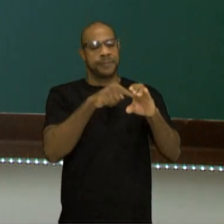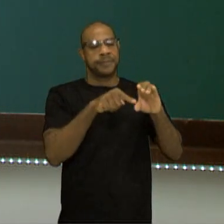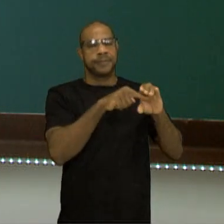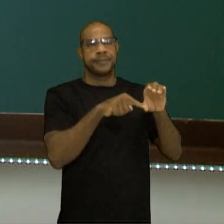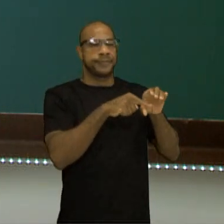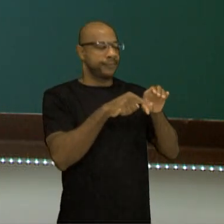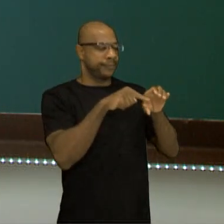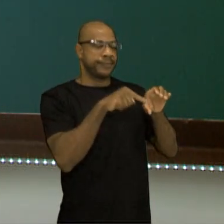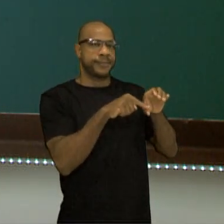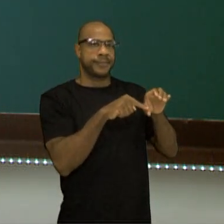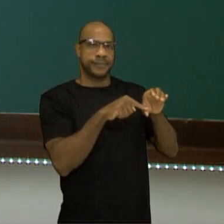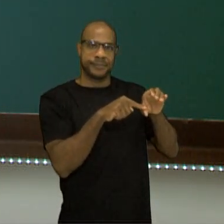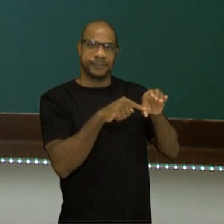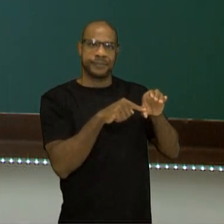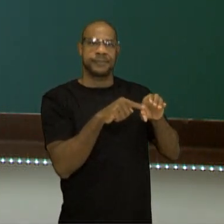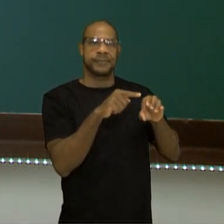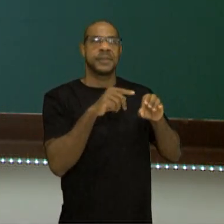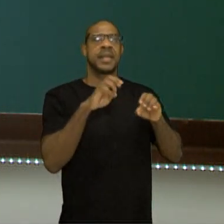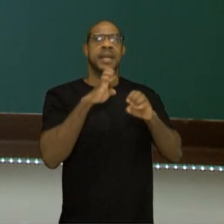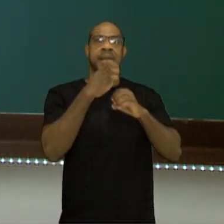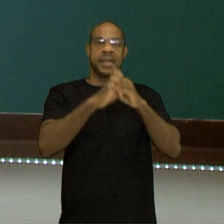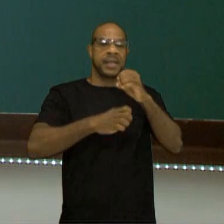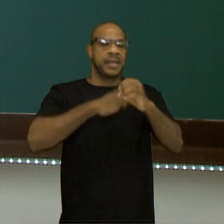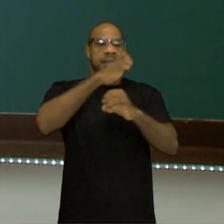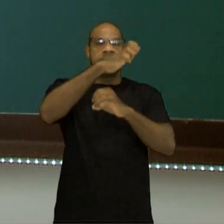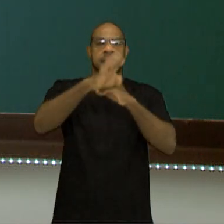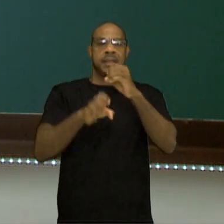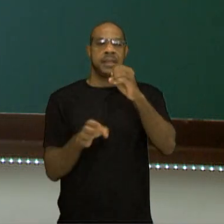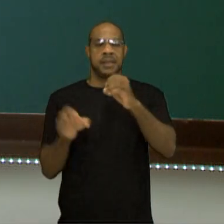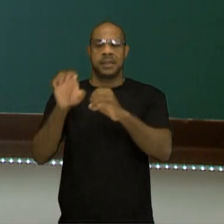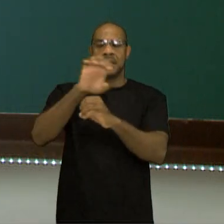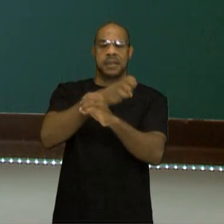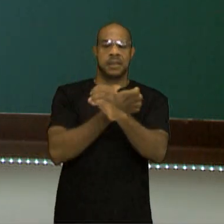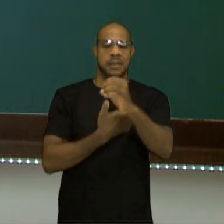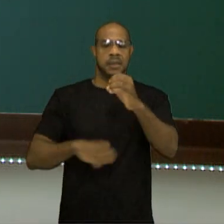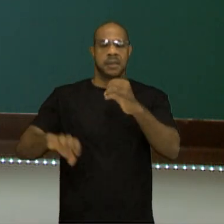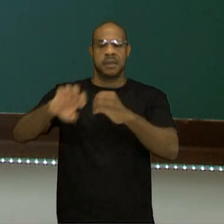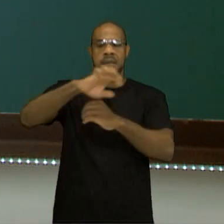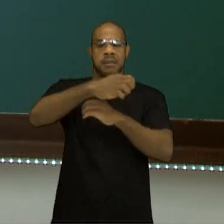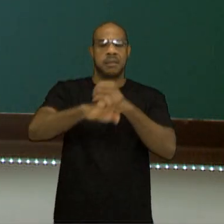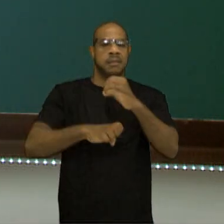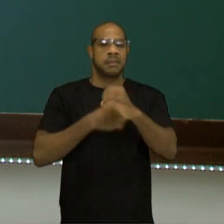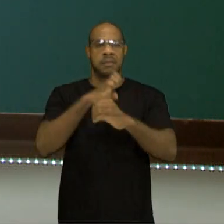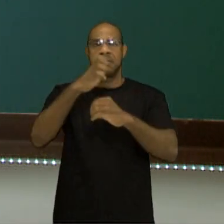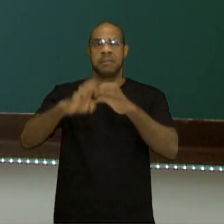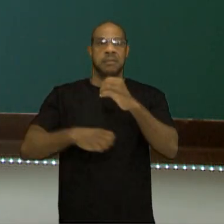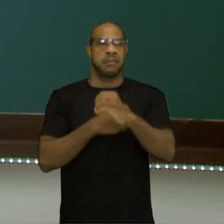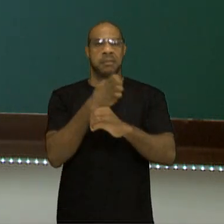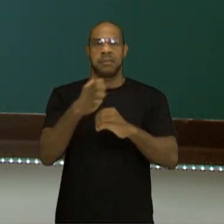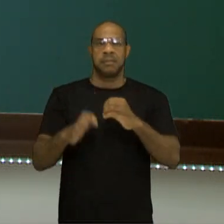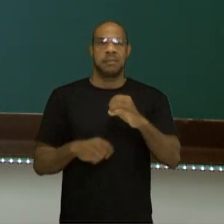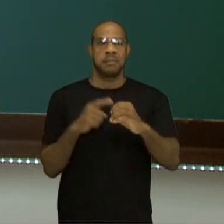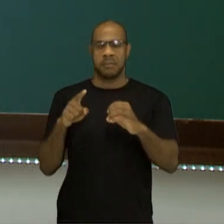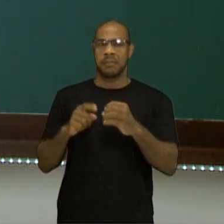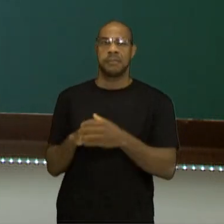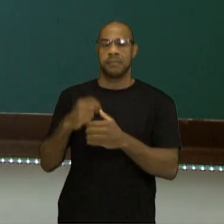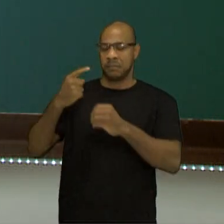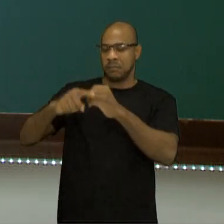São os elétrons, que têm carga negativa e nós encontramos na eletrosfera. Então, esse